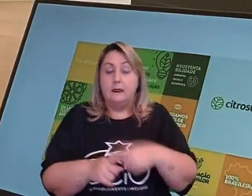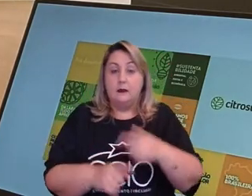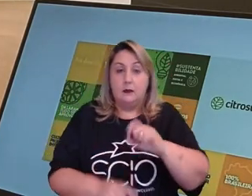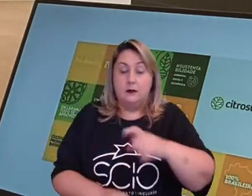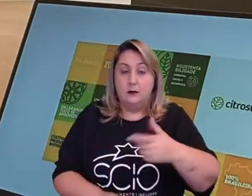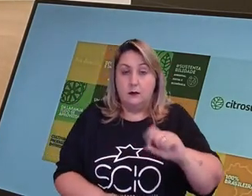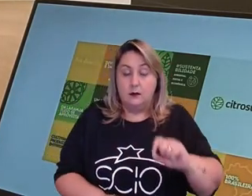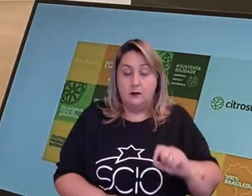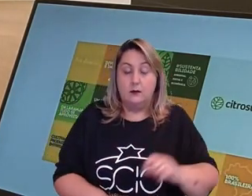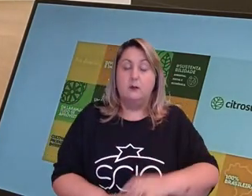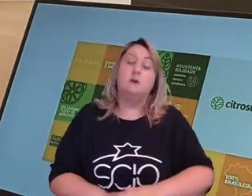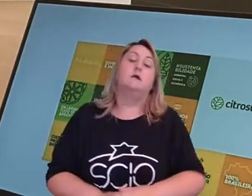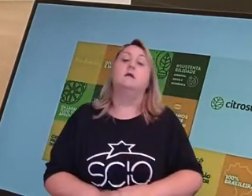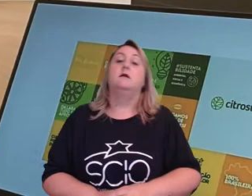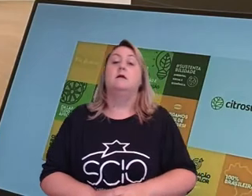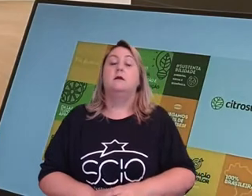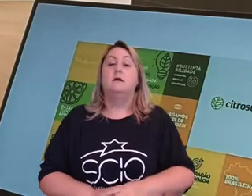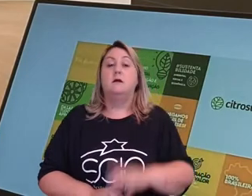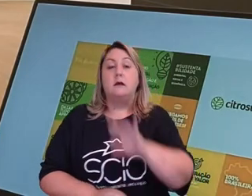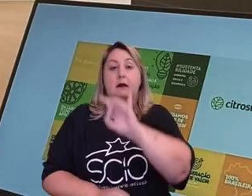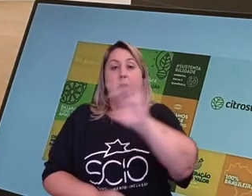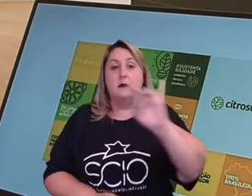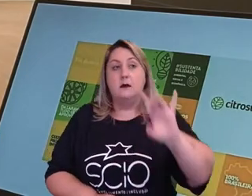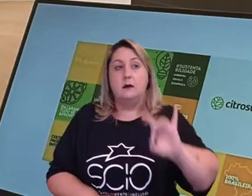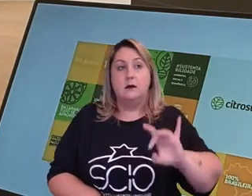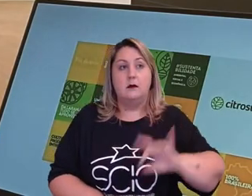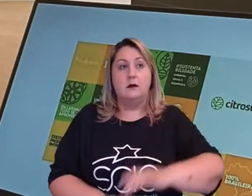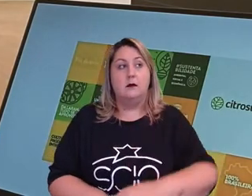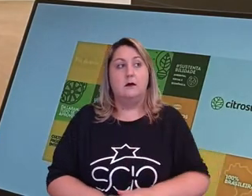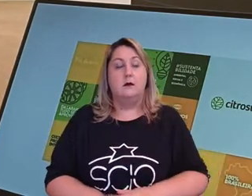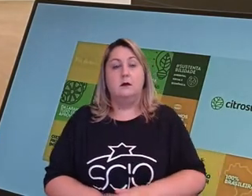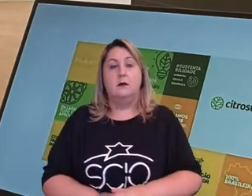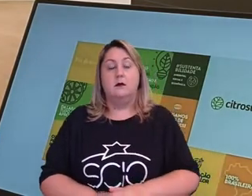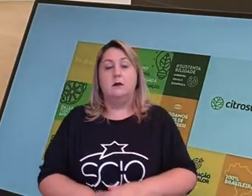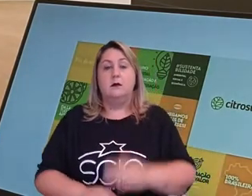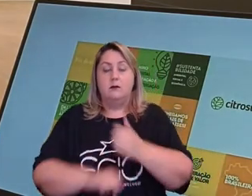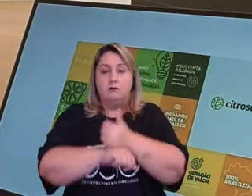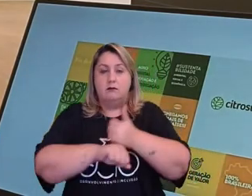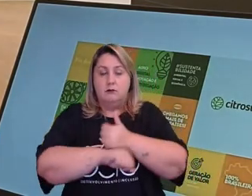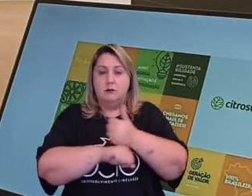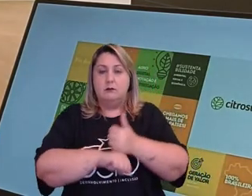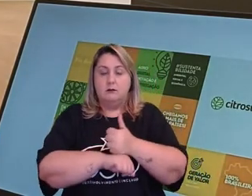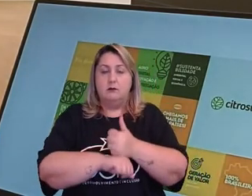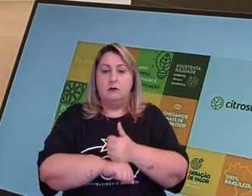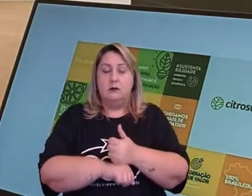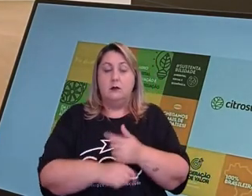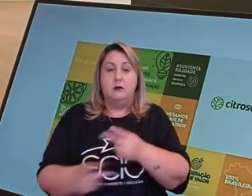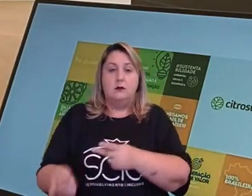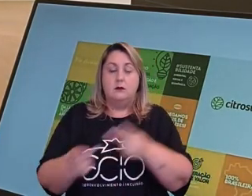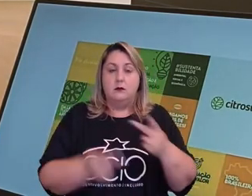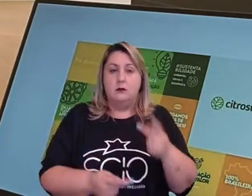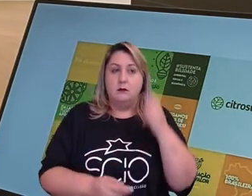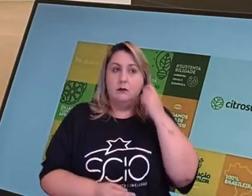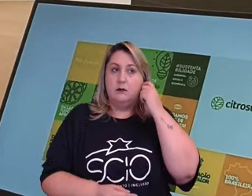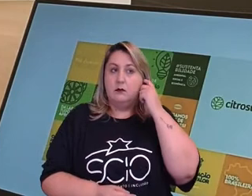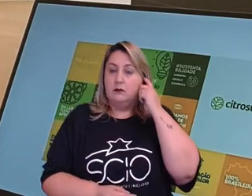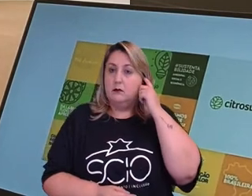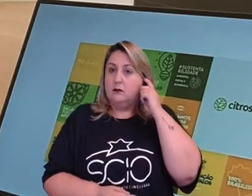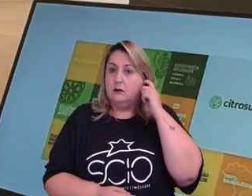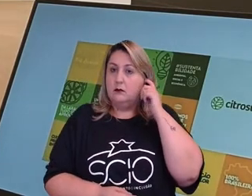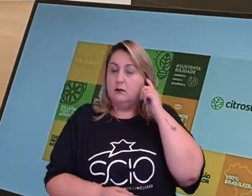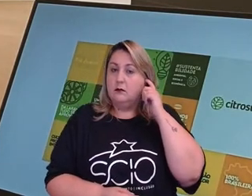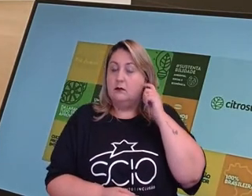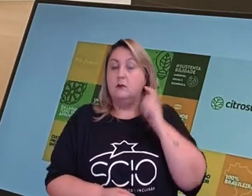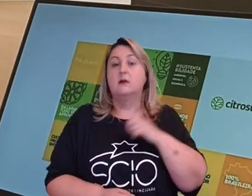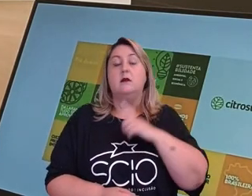das condições. Mas vocês, todas as pessoas, todos os profissionais, e aí o convite, que não é uma pessoa isolada,